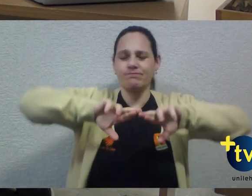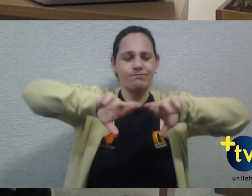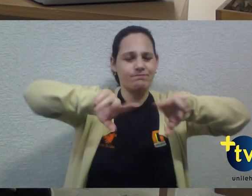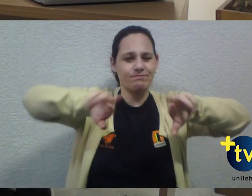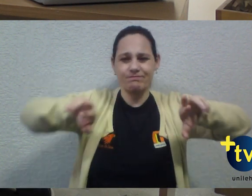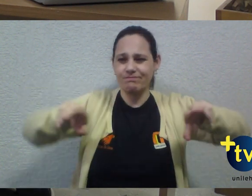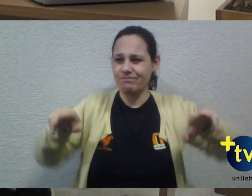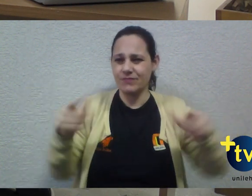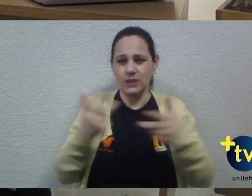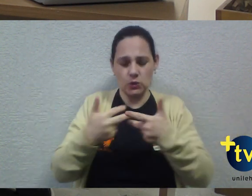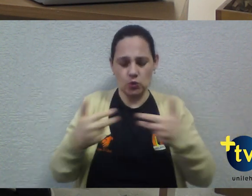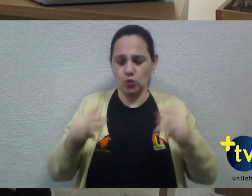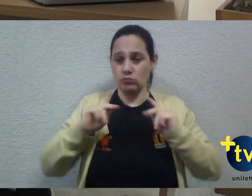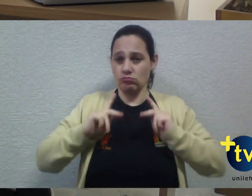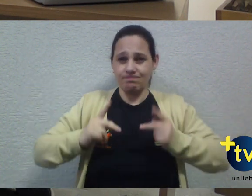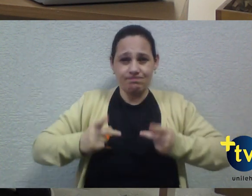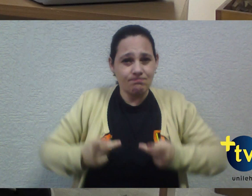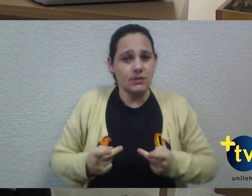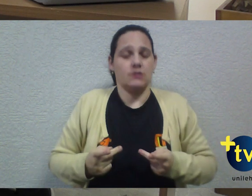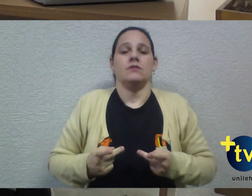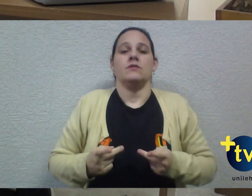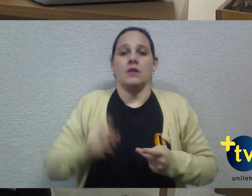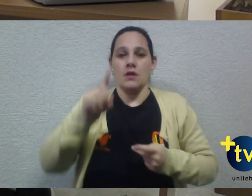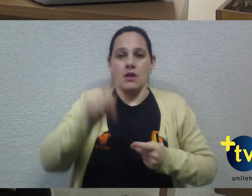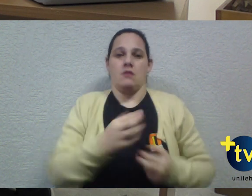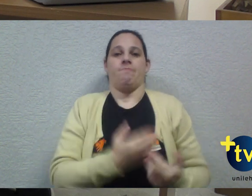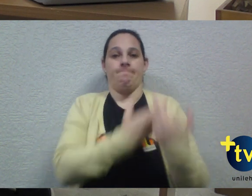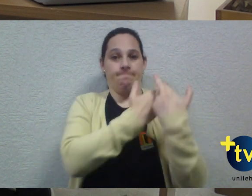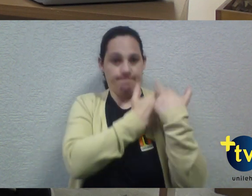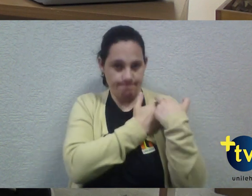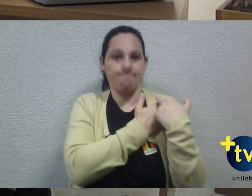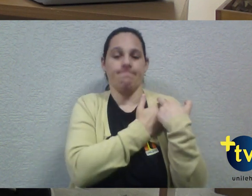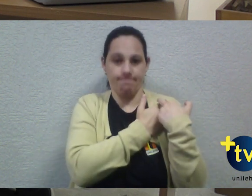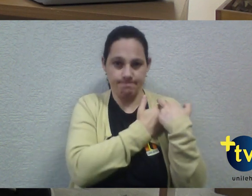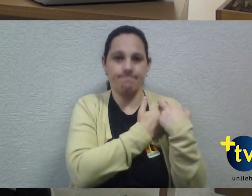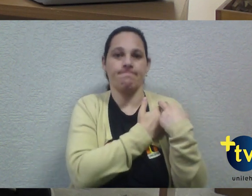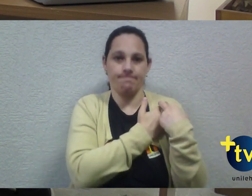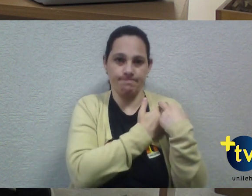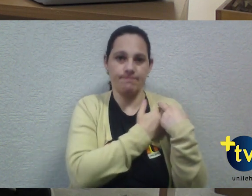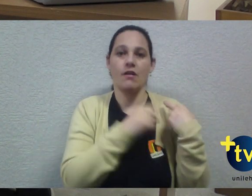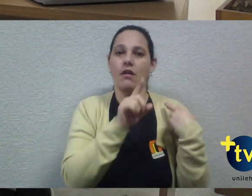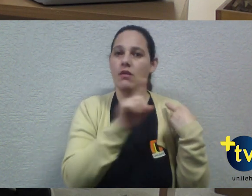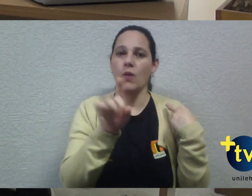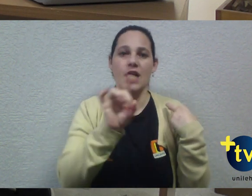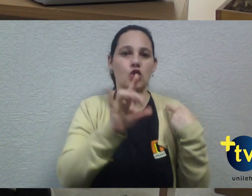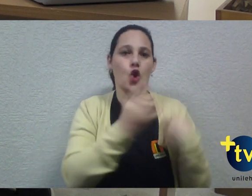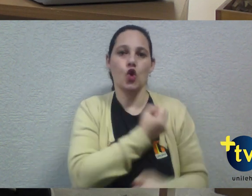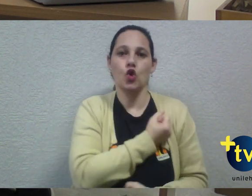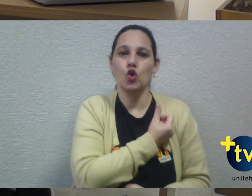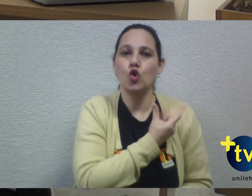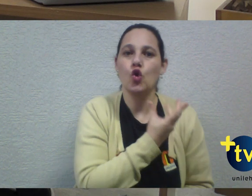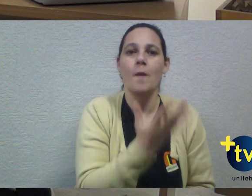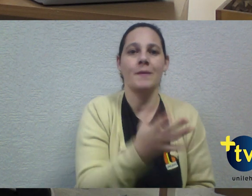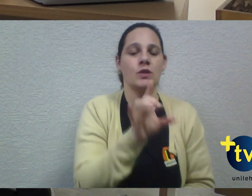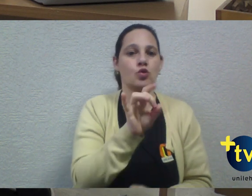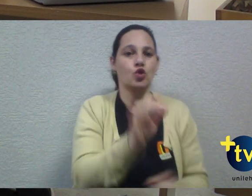soft skills em geral, para você poder atribuir essa responsabilidade não só apenas como algo meramente de